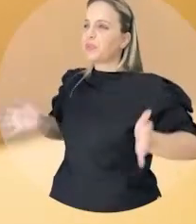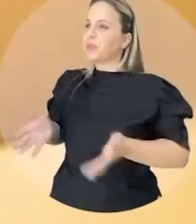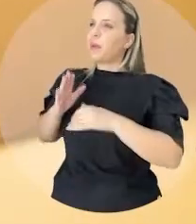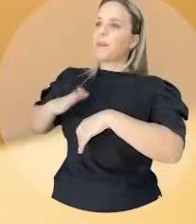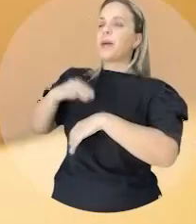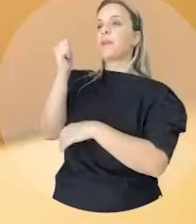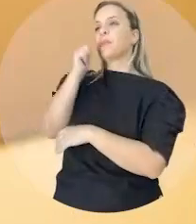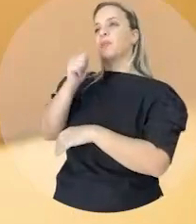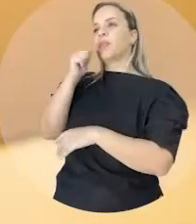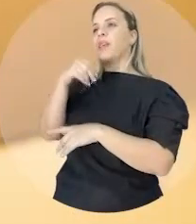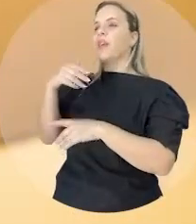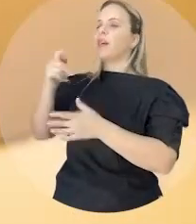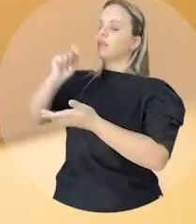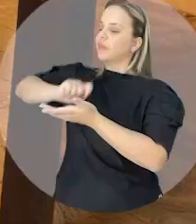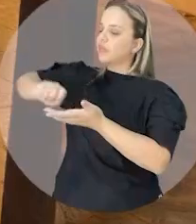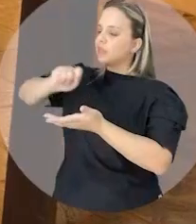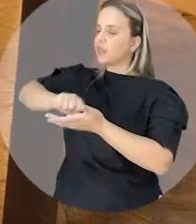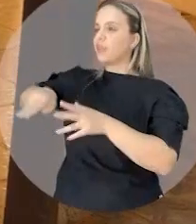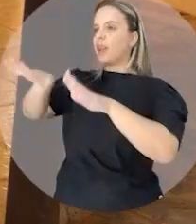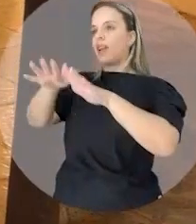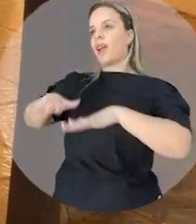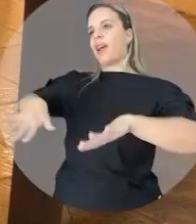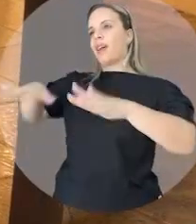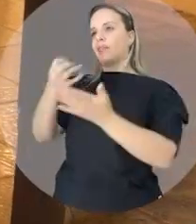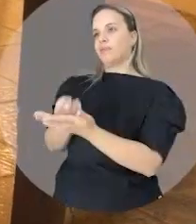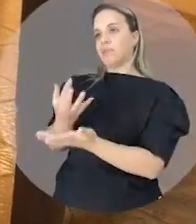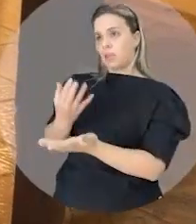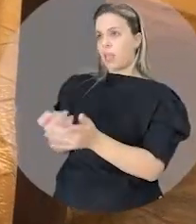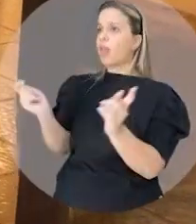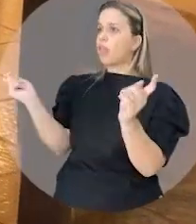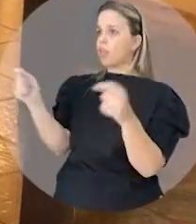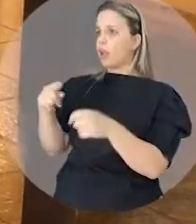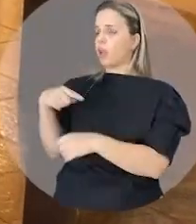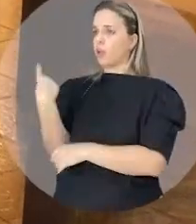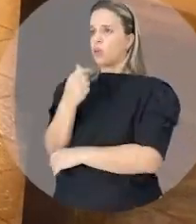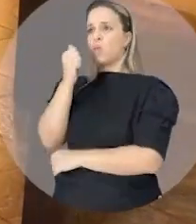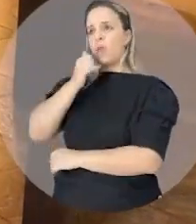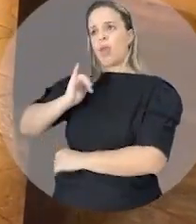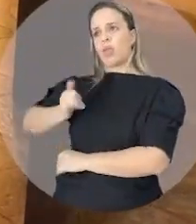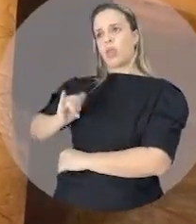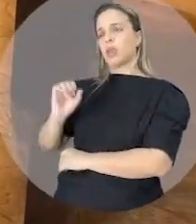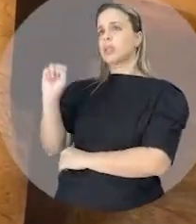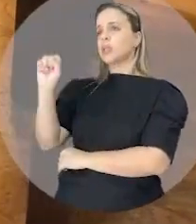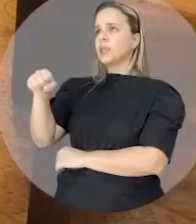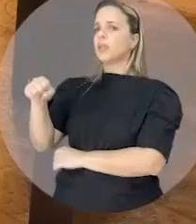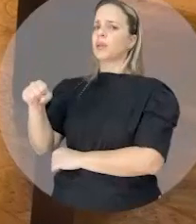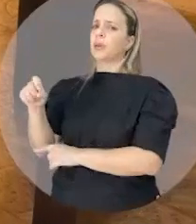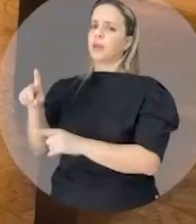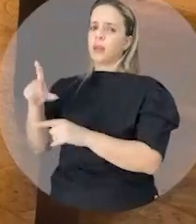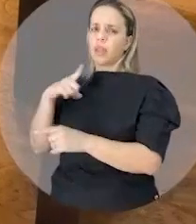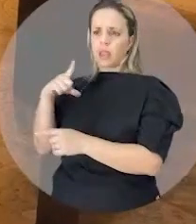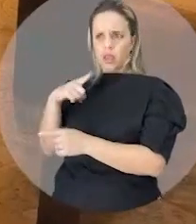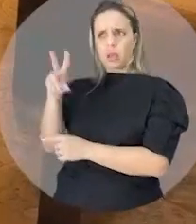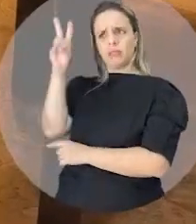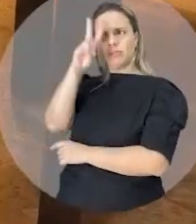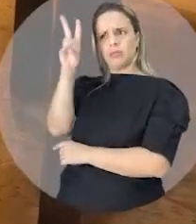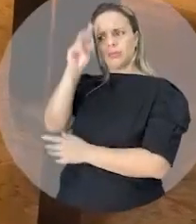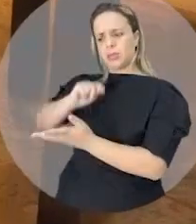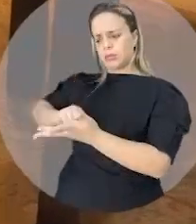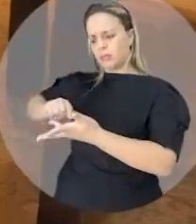as mulheres a escrever. A gente pode narrar, a gente tem histórias para